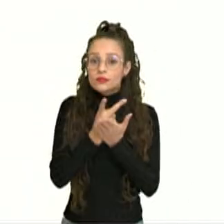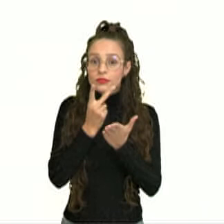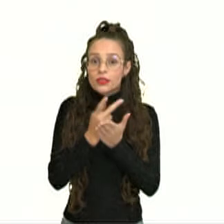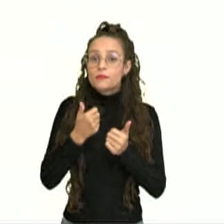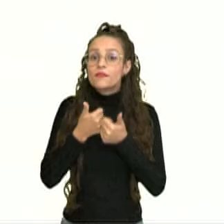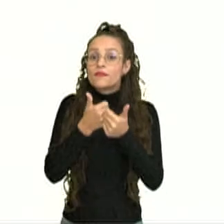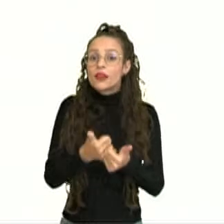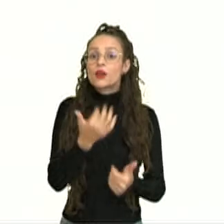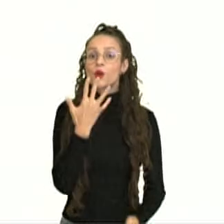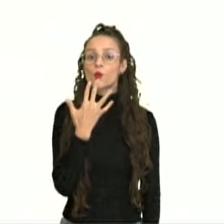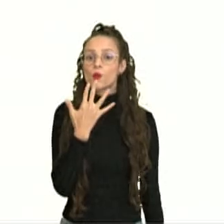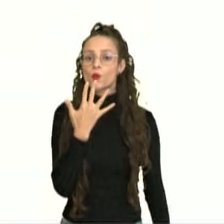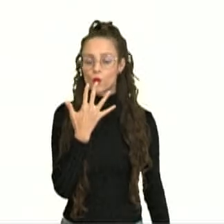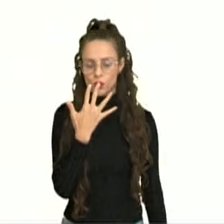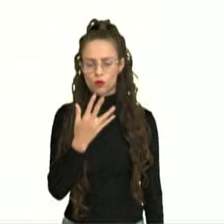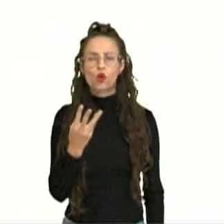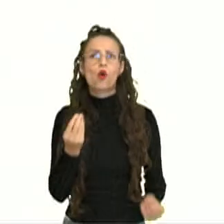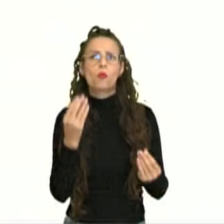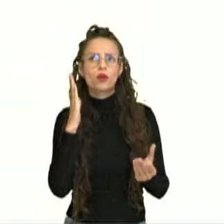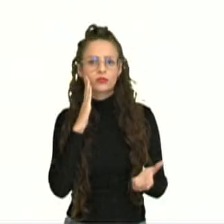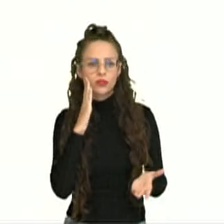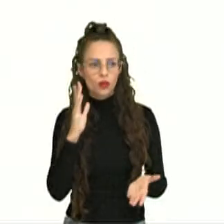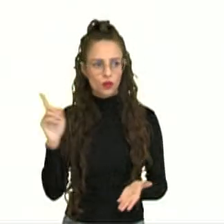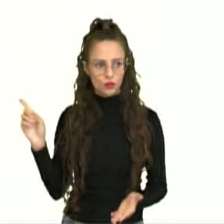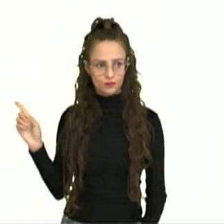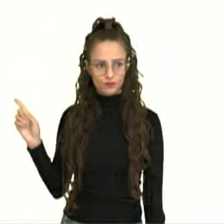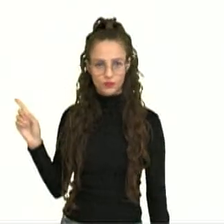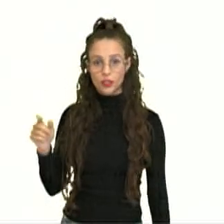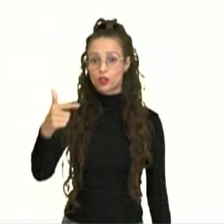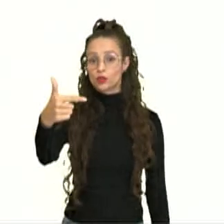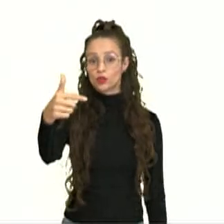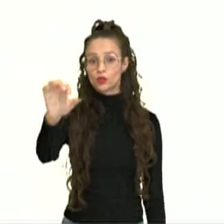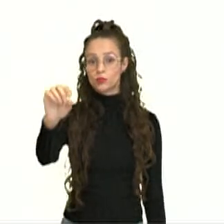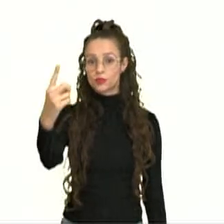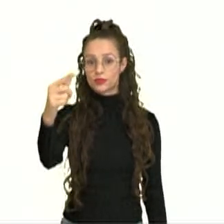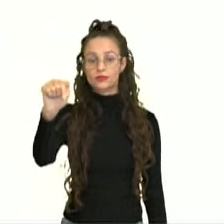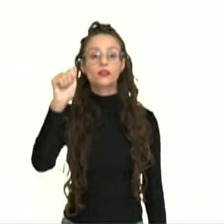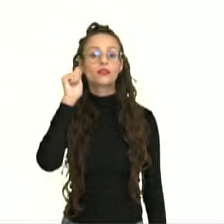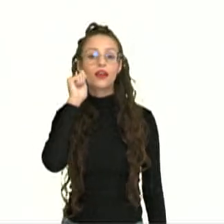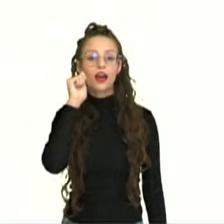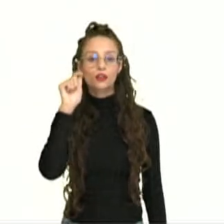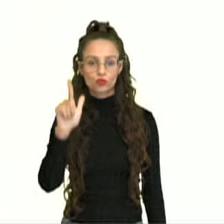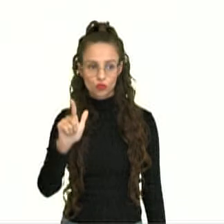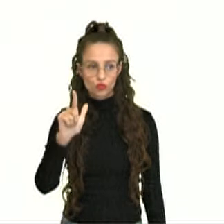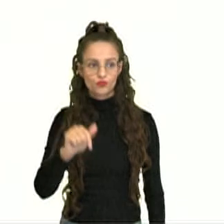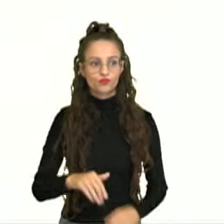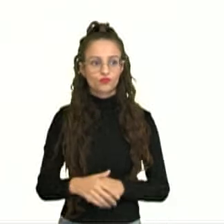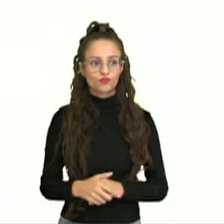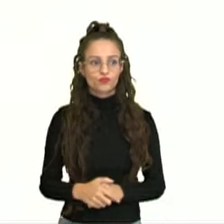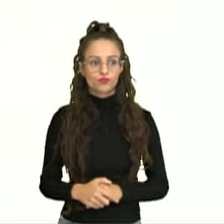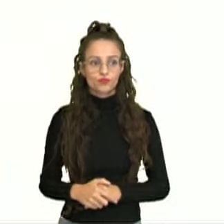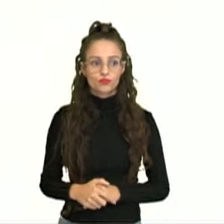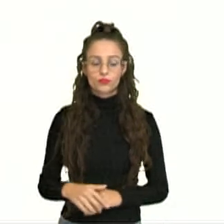pela cor, né? Só dizer como é que eu interpreto isso. Então, aqui, ó, 2017 está em azul,